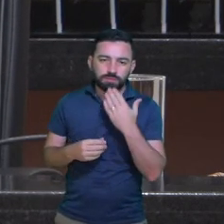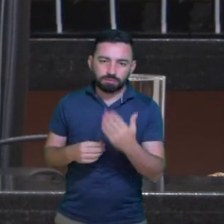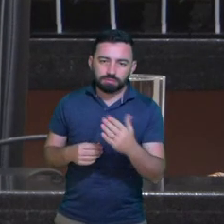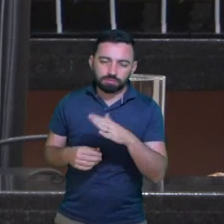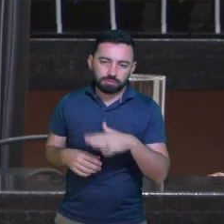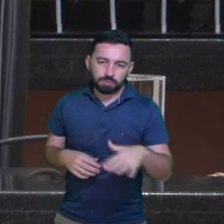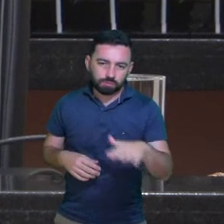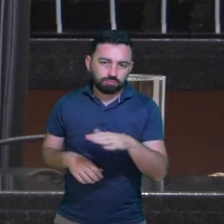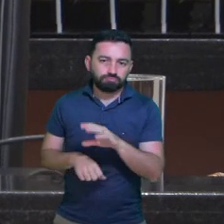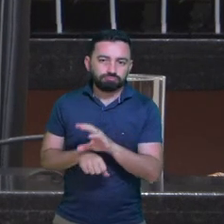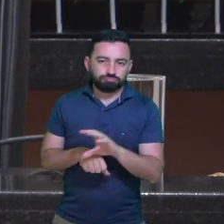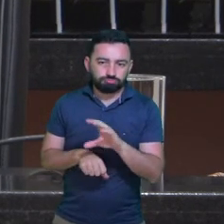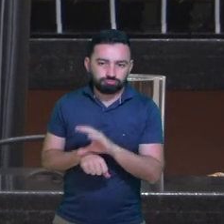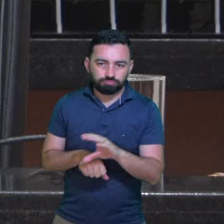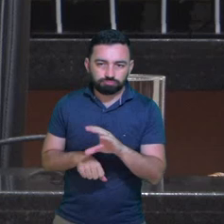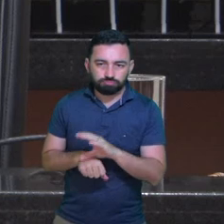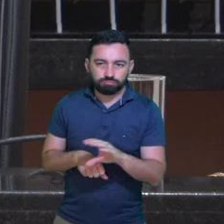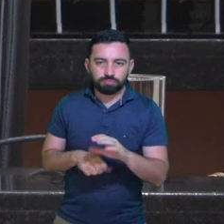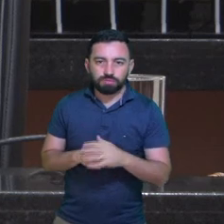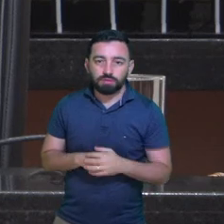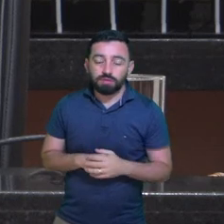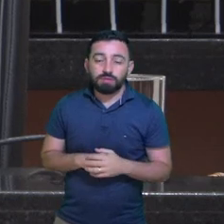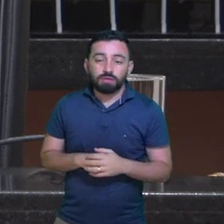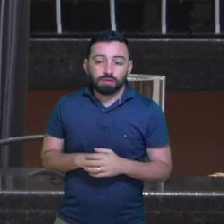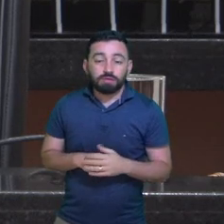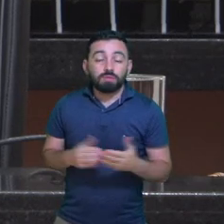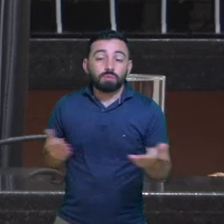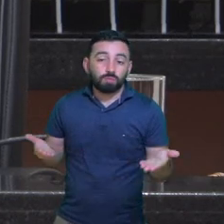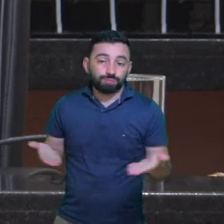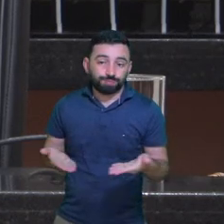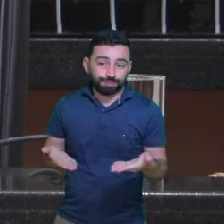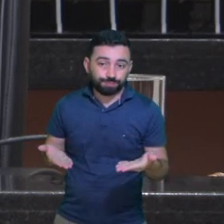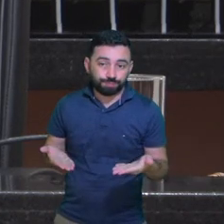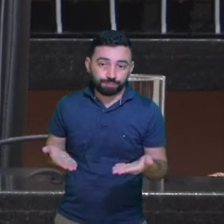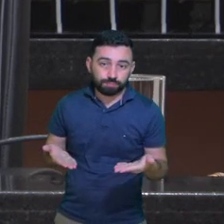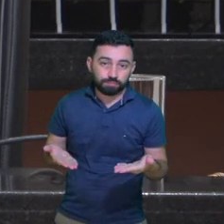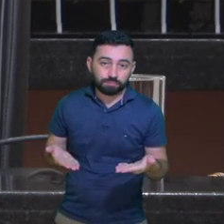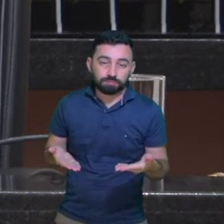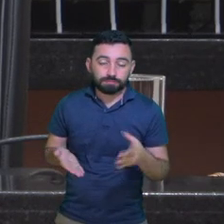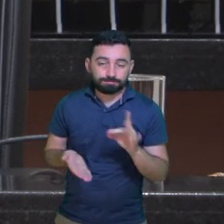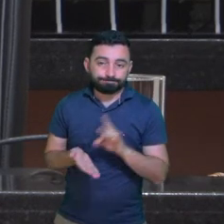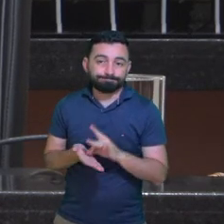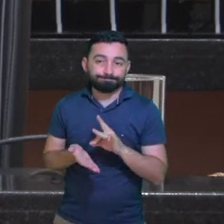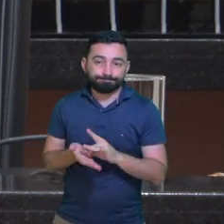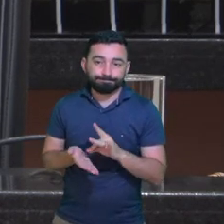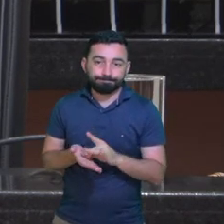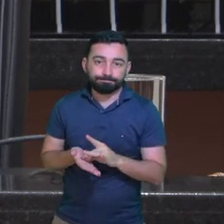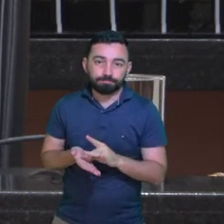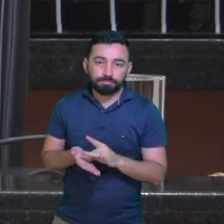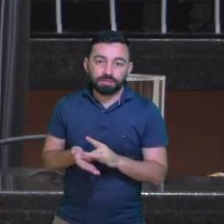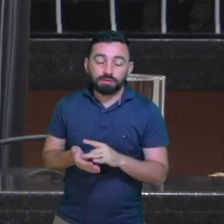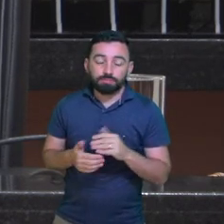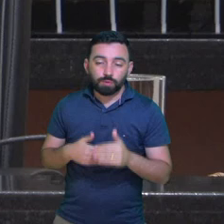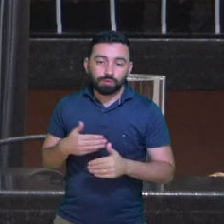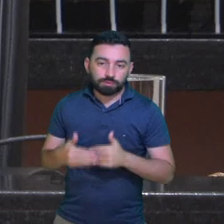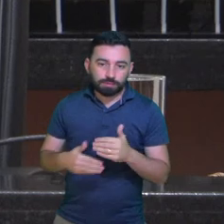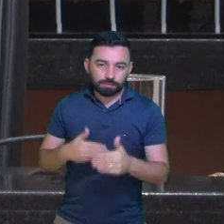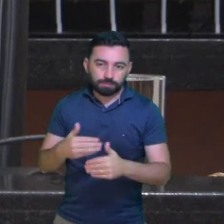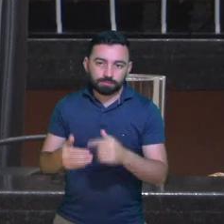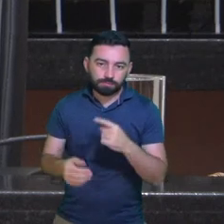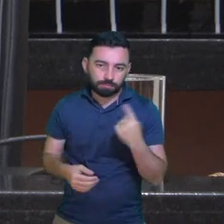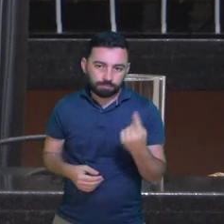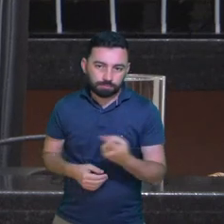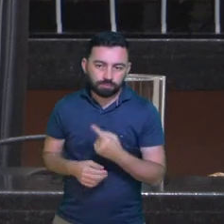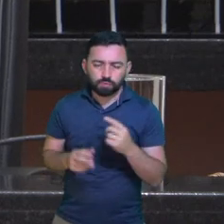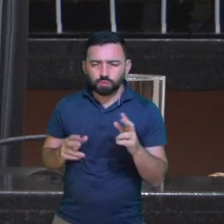ainda alguns reflexos disso hoje em dia então Eh é realmente é um processo pelo qual nós nunca